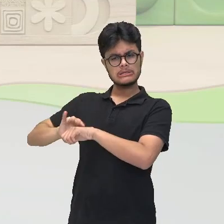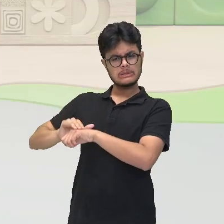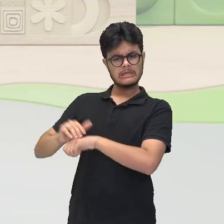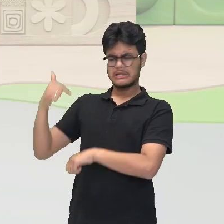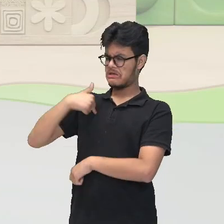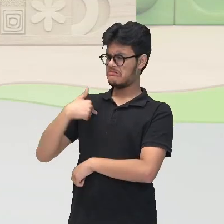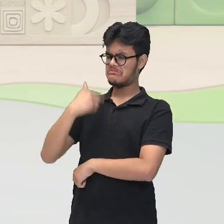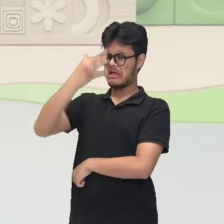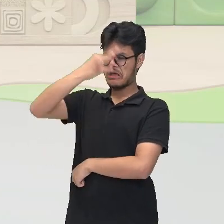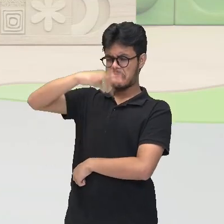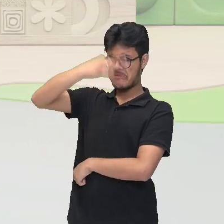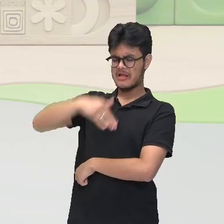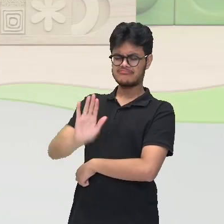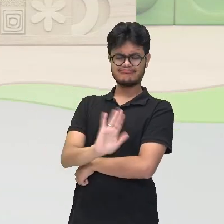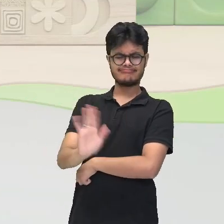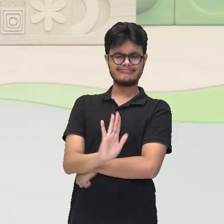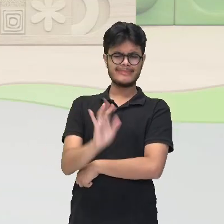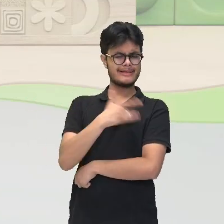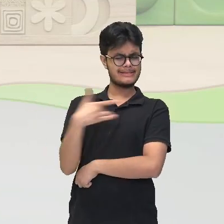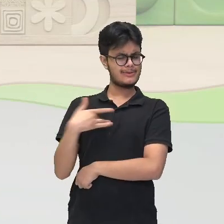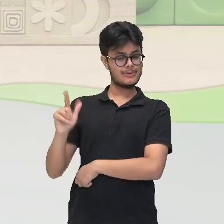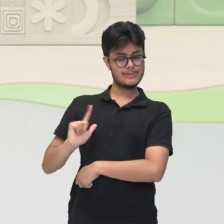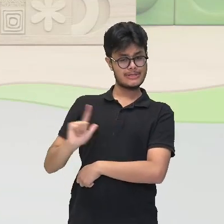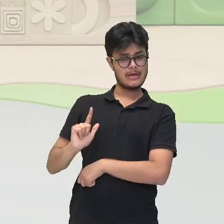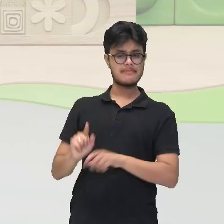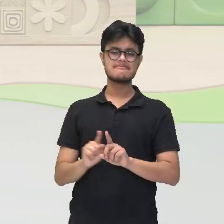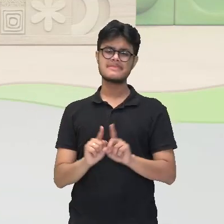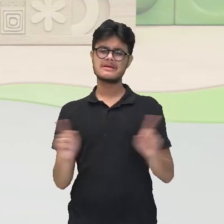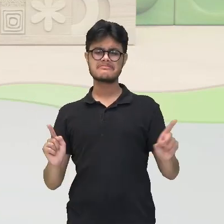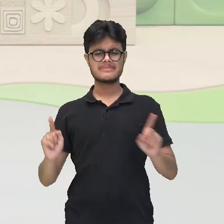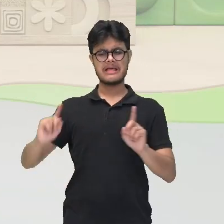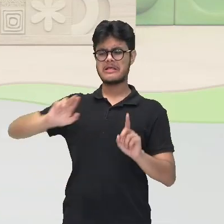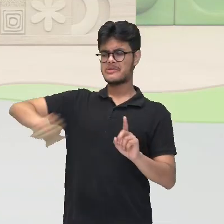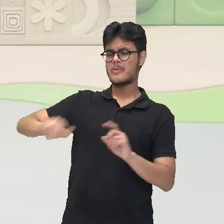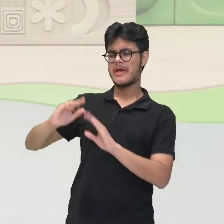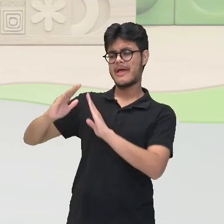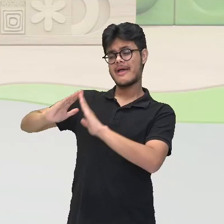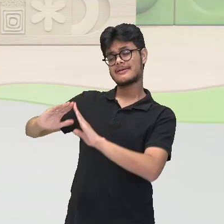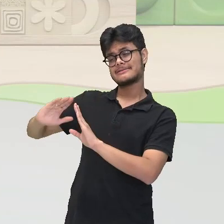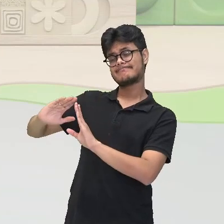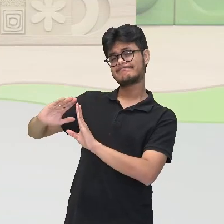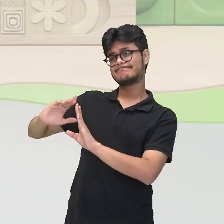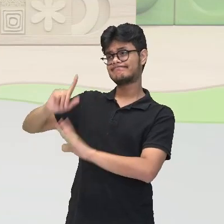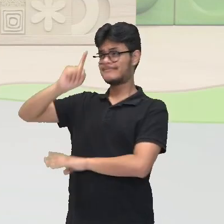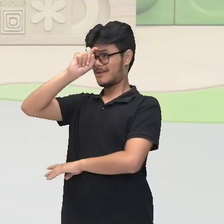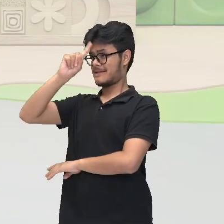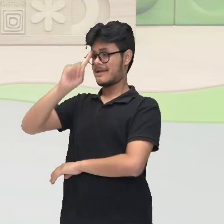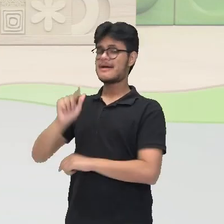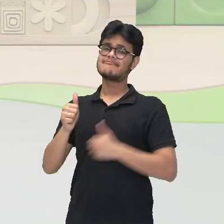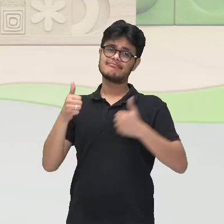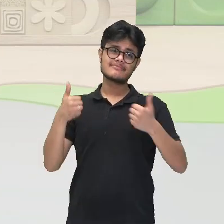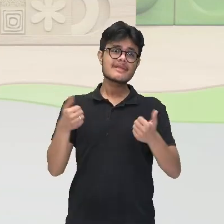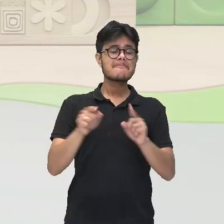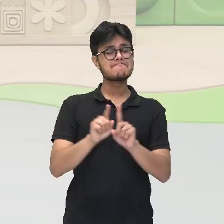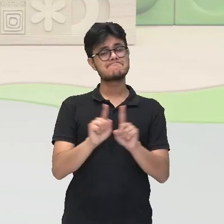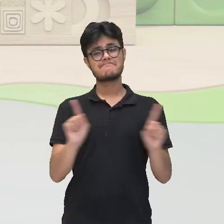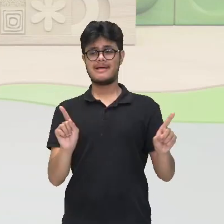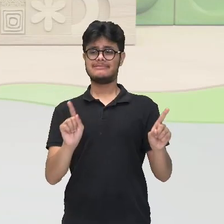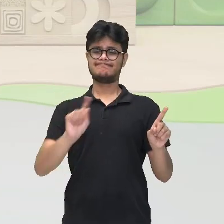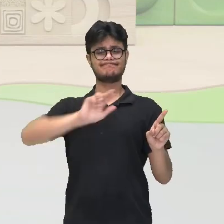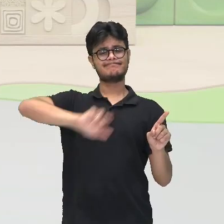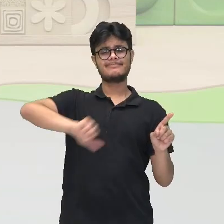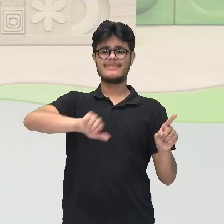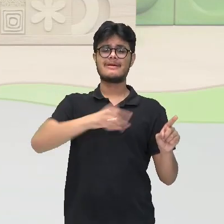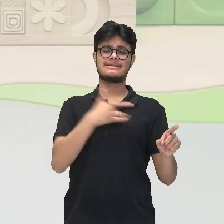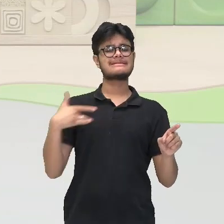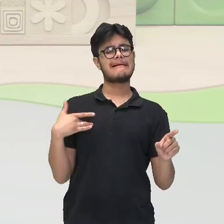não está gripado, quando a gente não está no hospital. Tem a ver com isso, mas não é apenas isso.